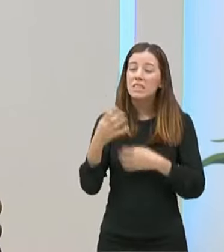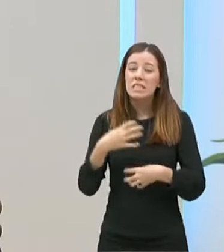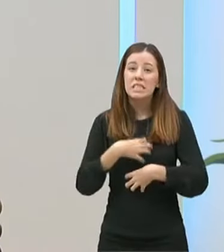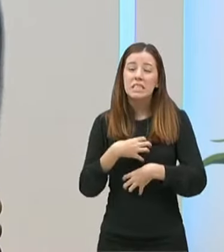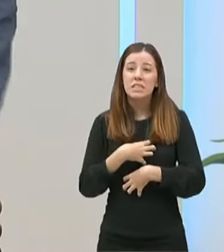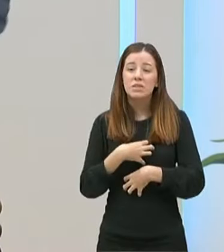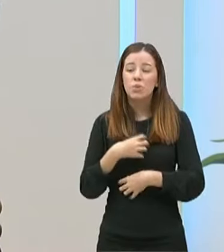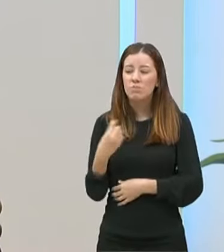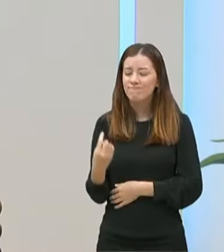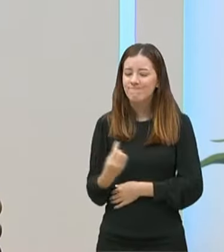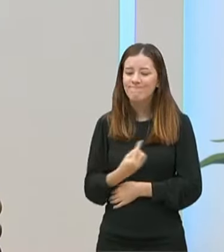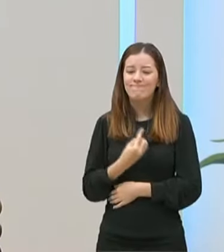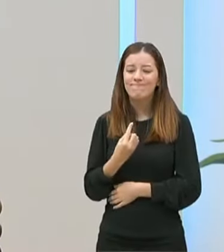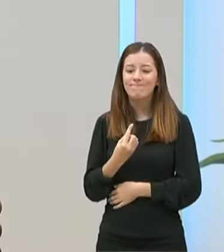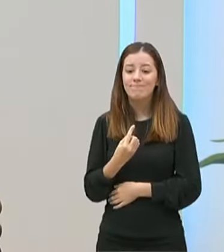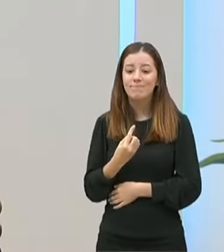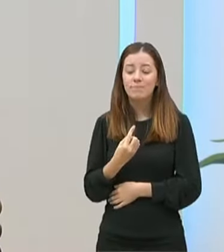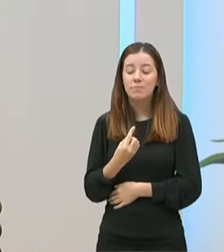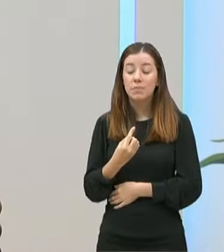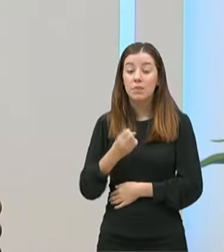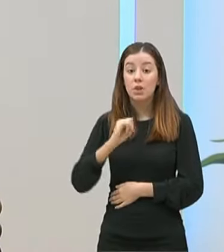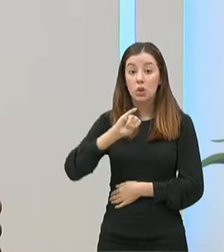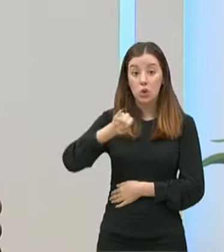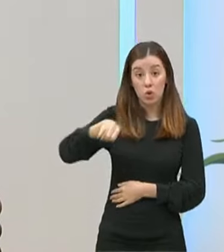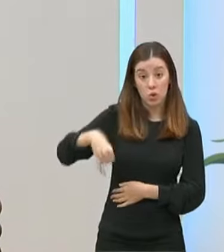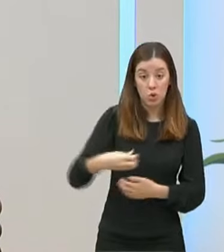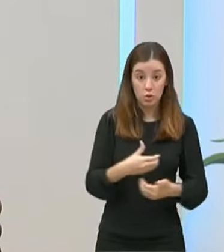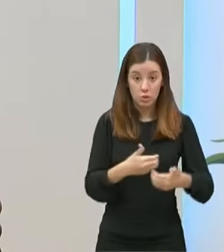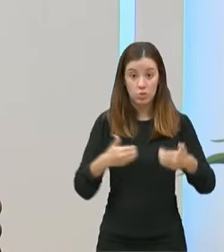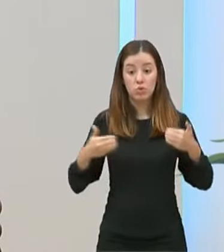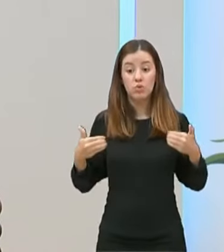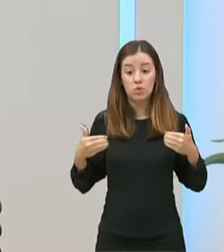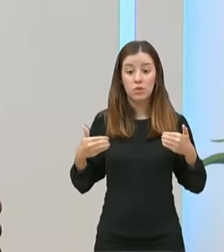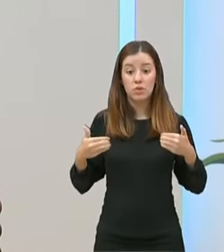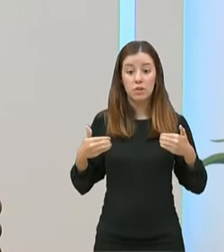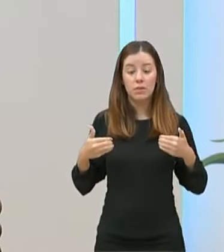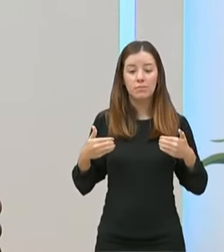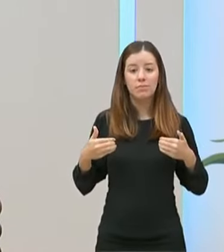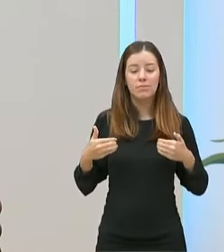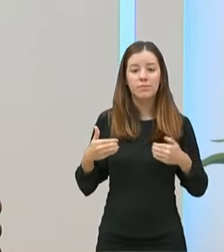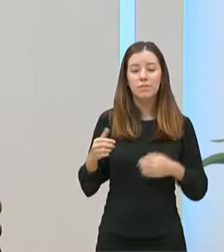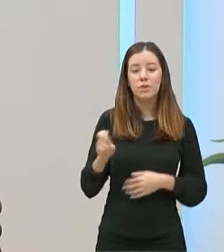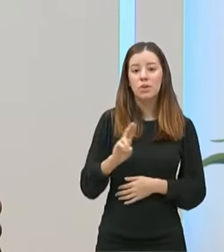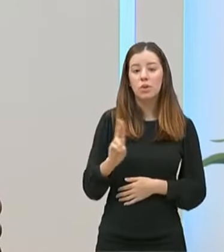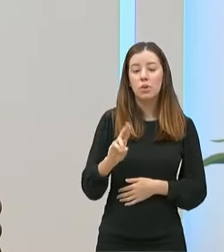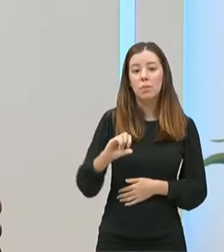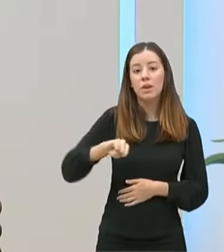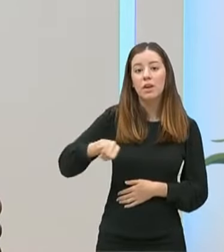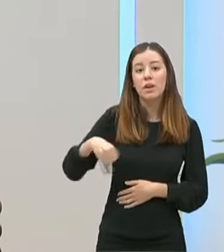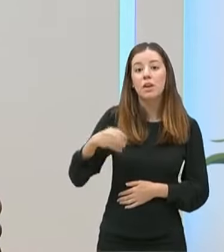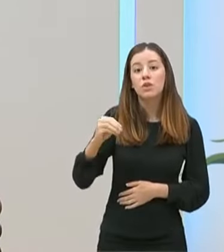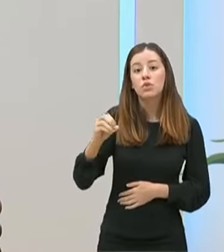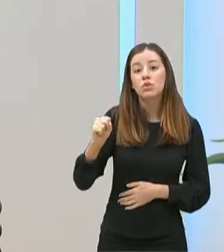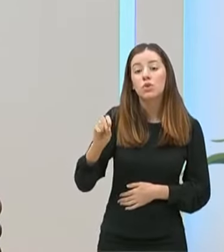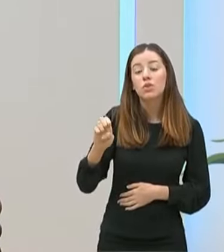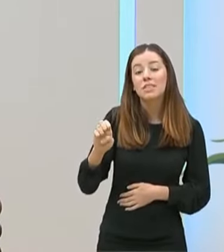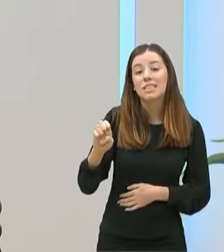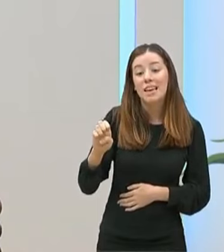Primeira vez que eu li a história de José, chorei muito. É uma história